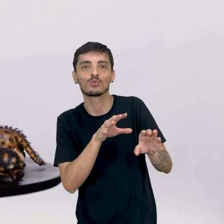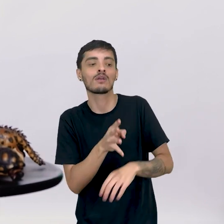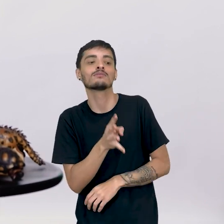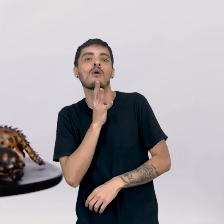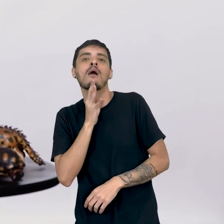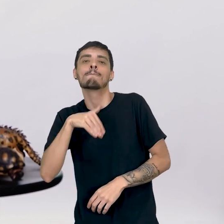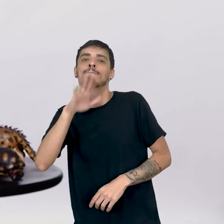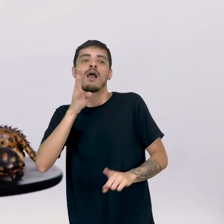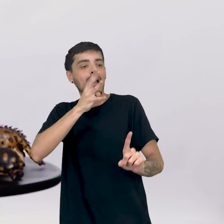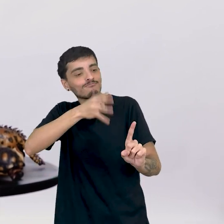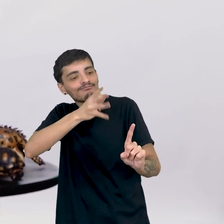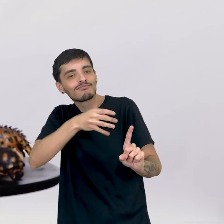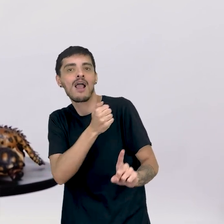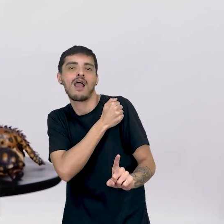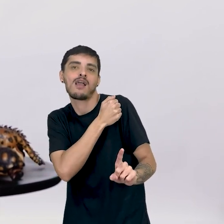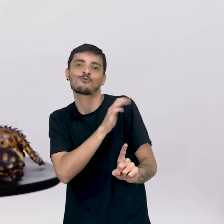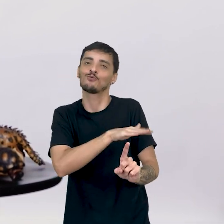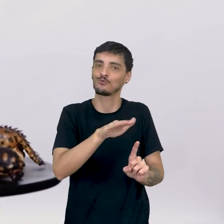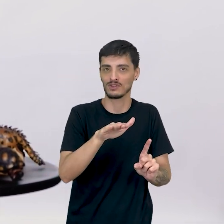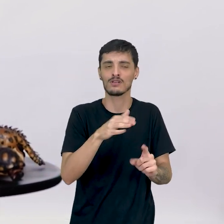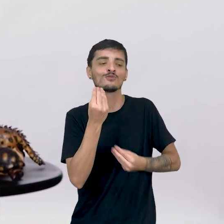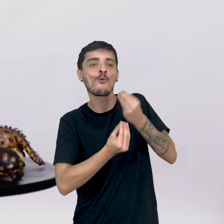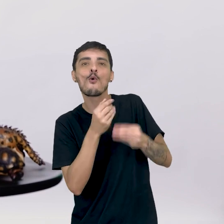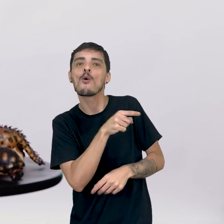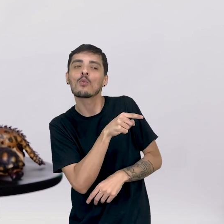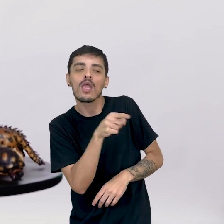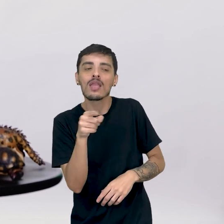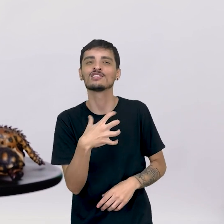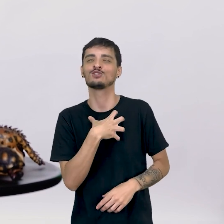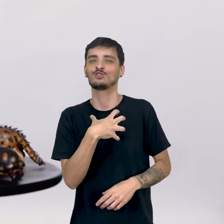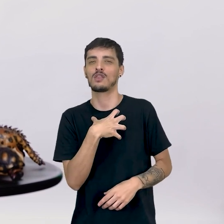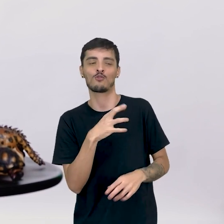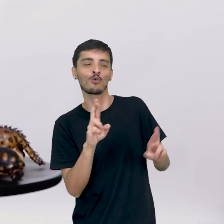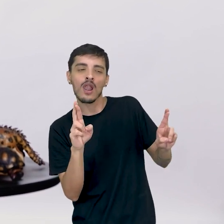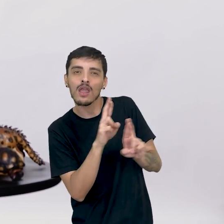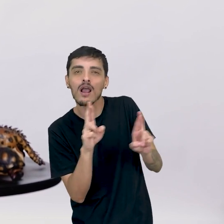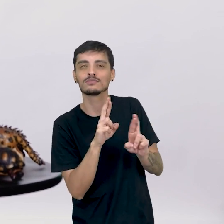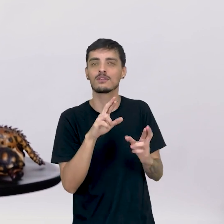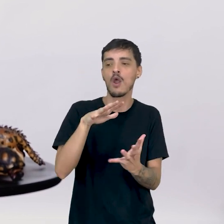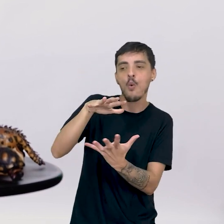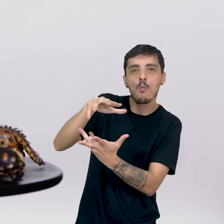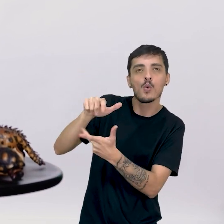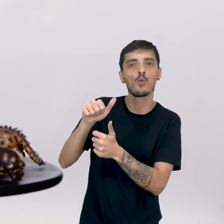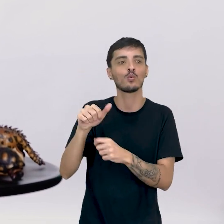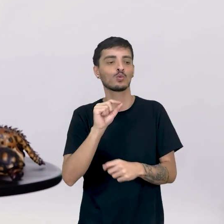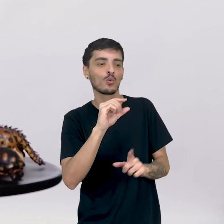professores a conhecer melhor as crianças e as relações delas consigo mesmas e com o